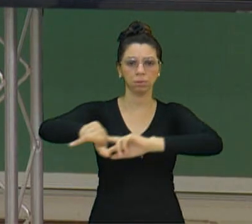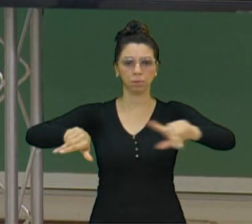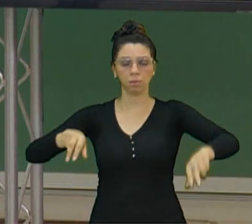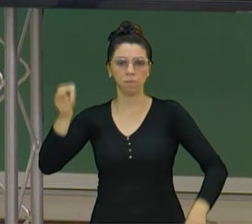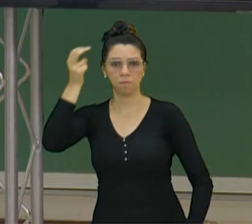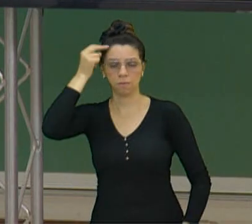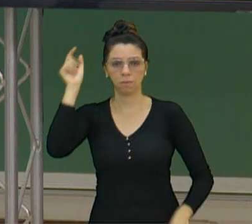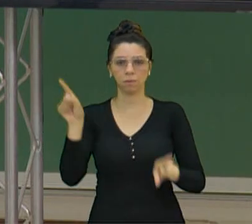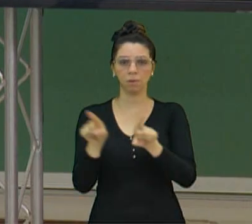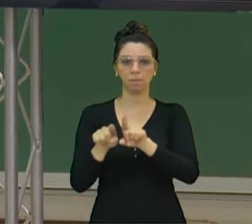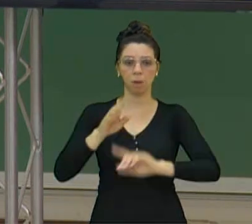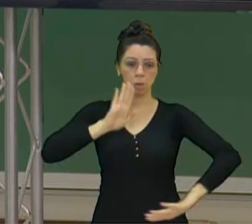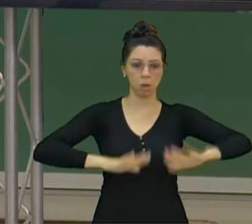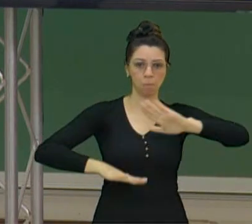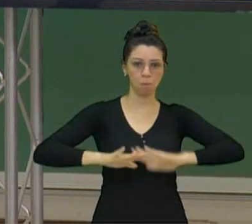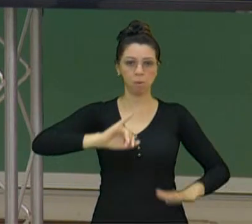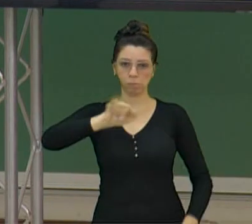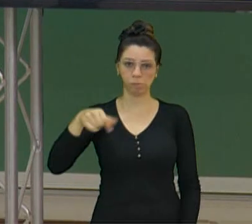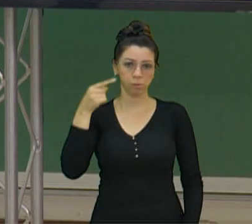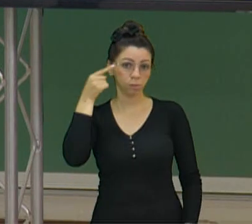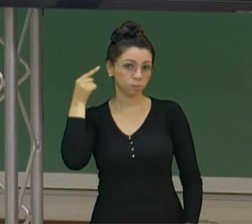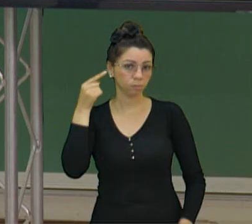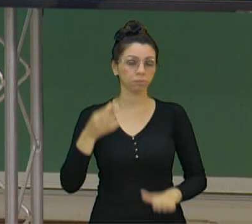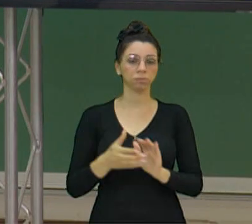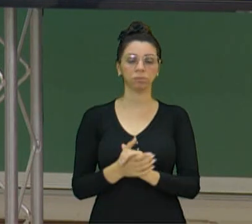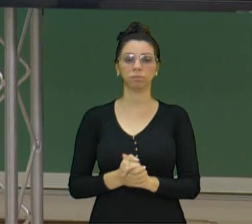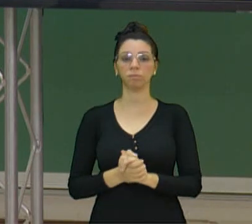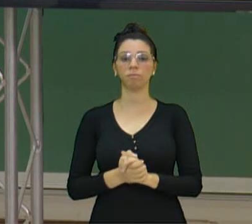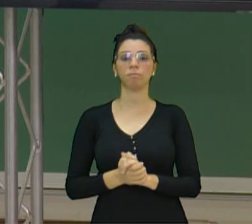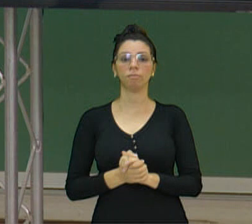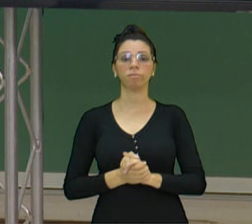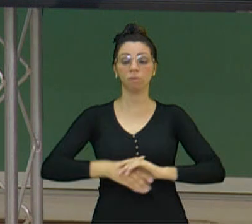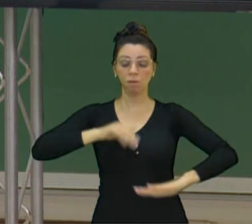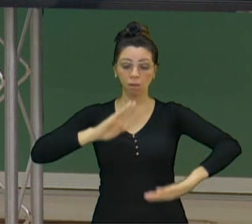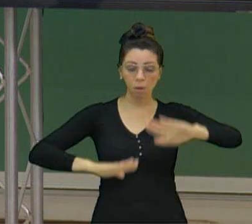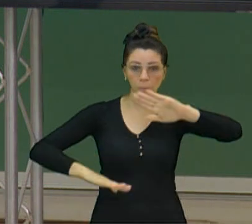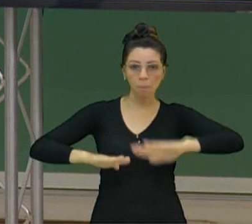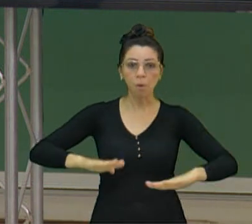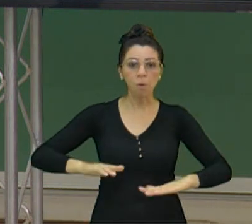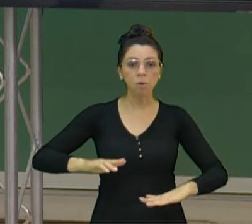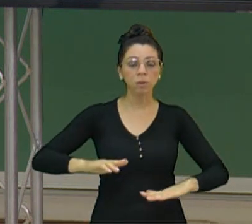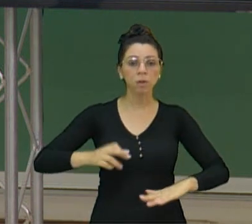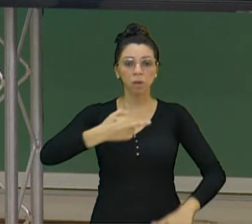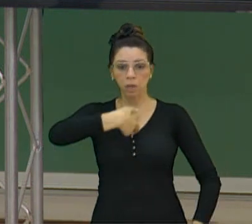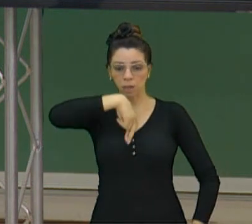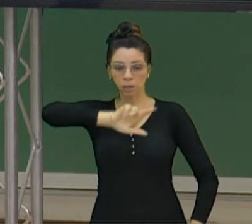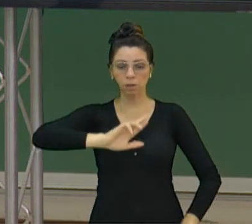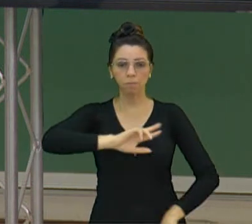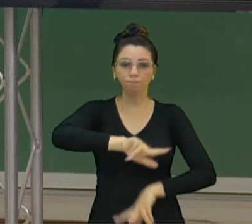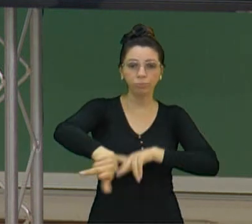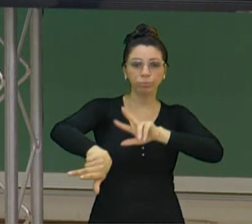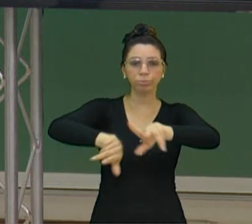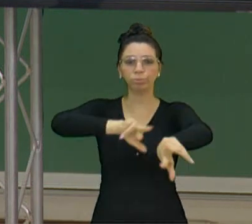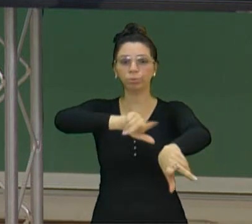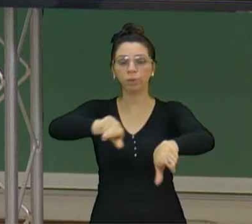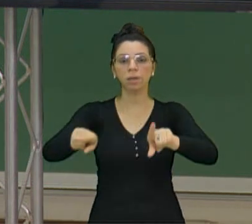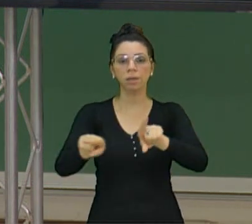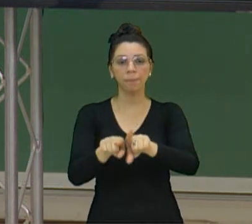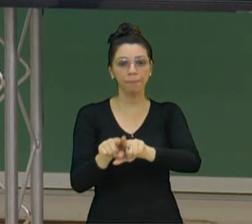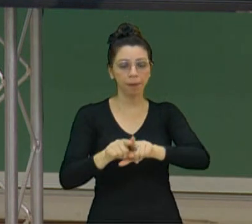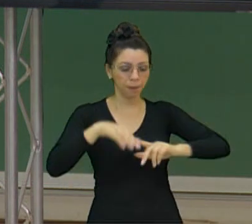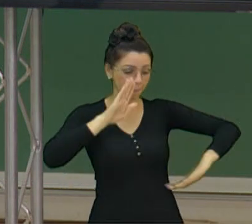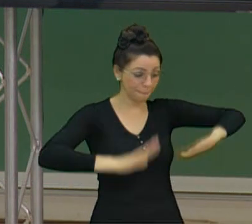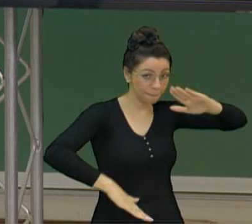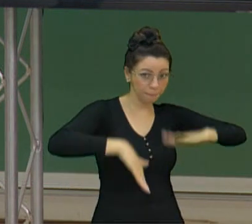e japoneses, o tambor em diferentes religiões, batidas do tambor e da música eletrônica.